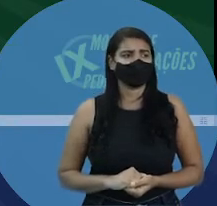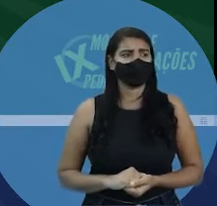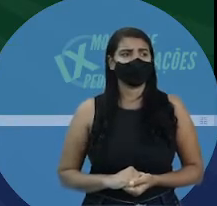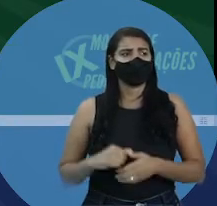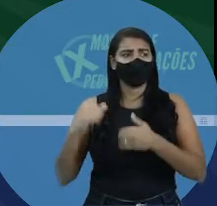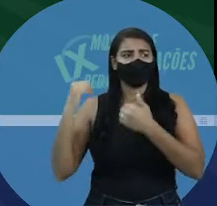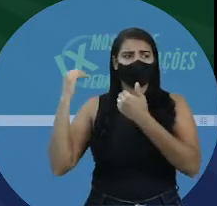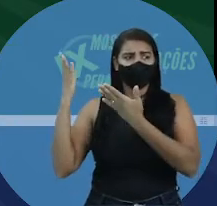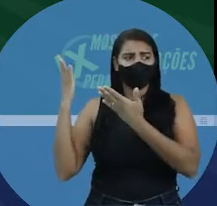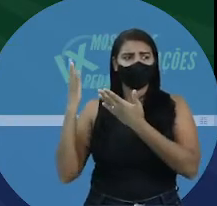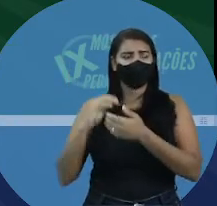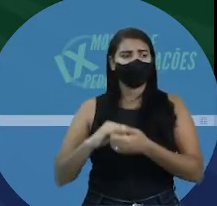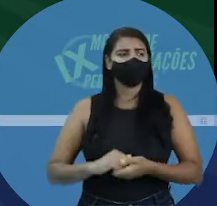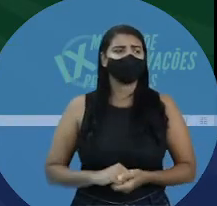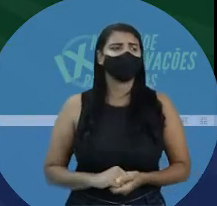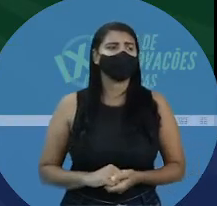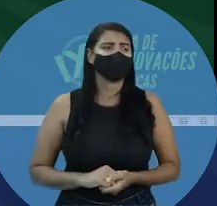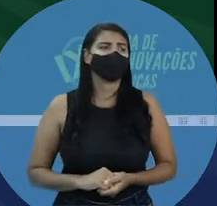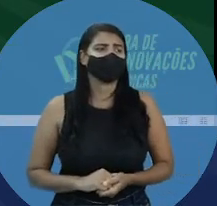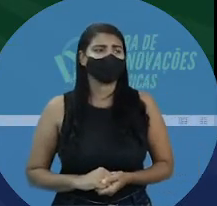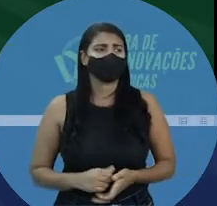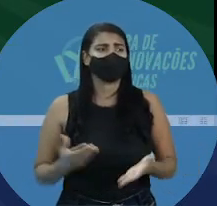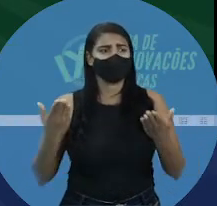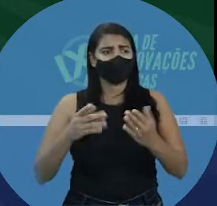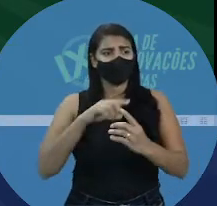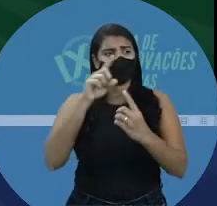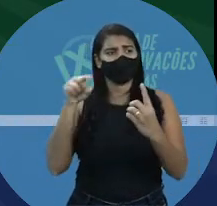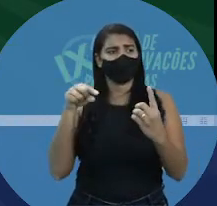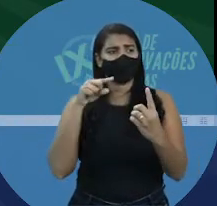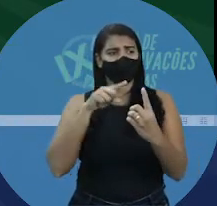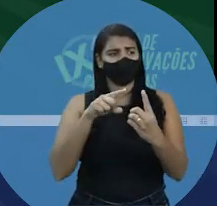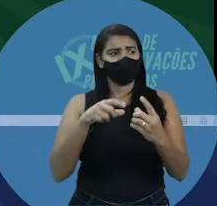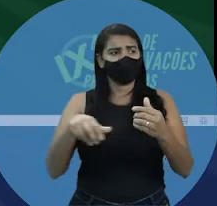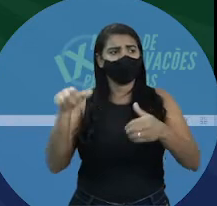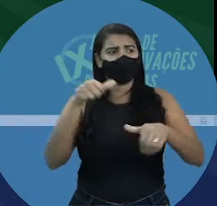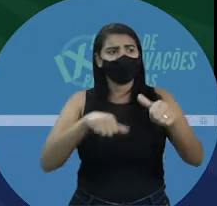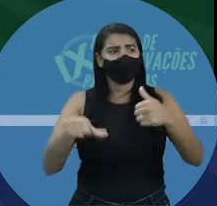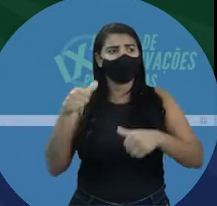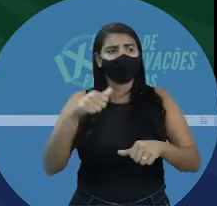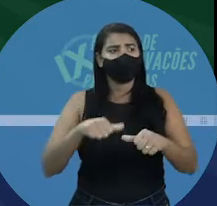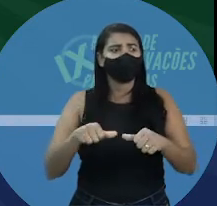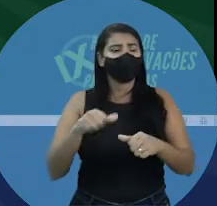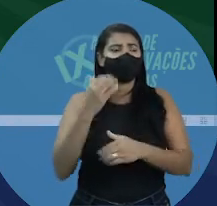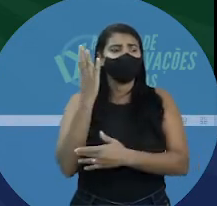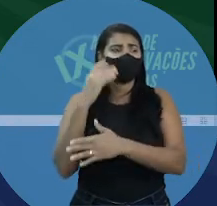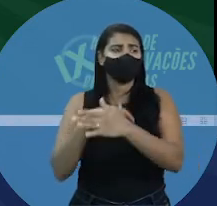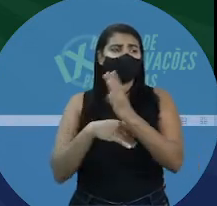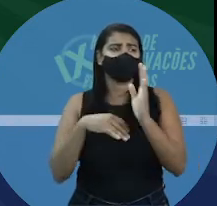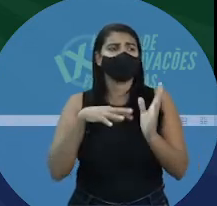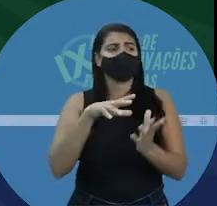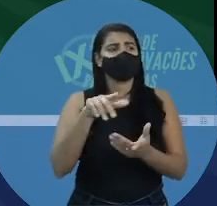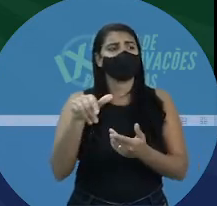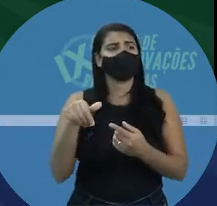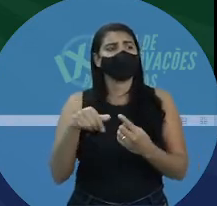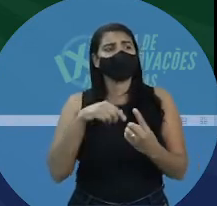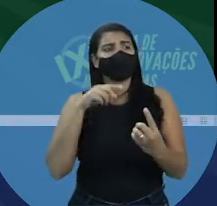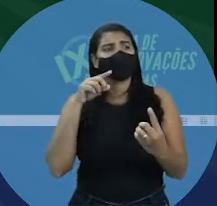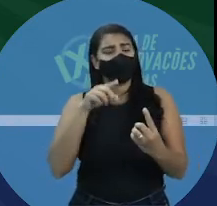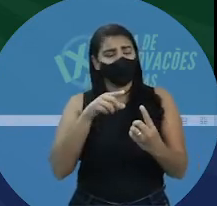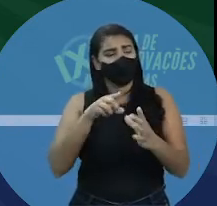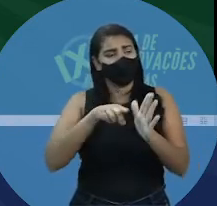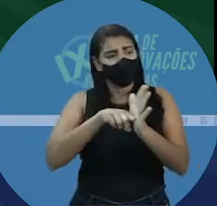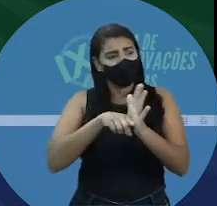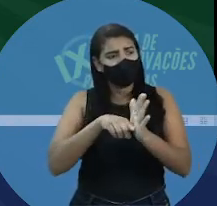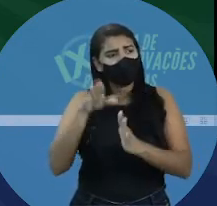Desta forma, este trabalho teve por objetivo analisar as questões ambientais a partir de uma ótica